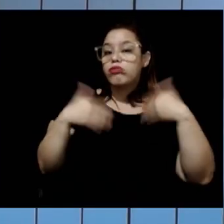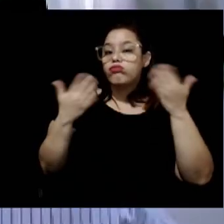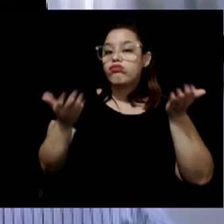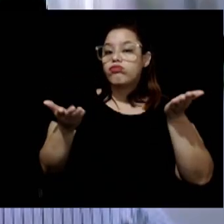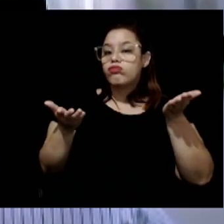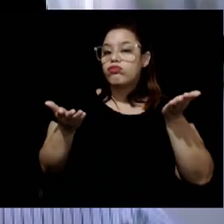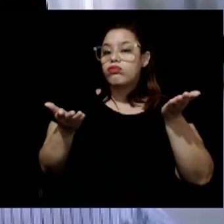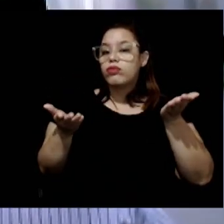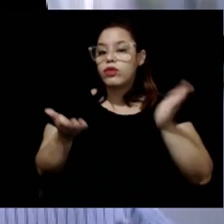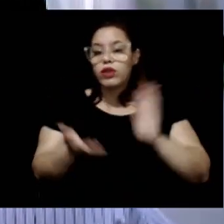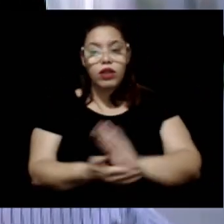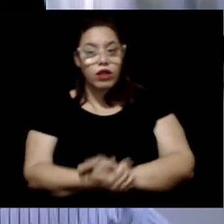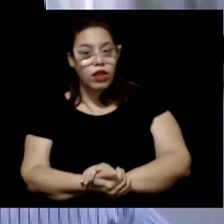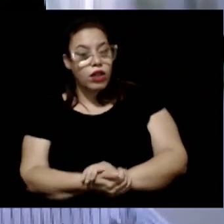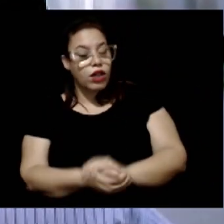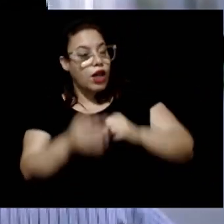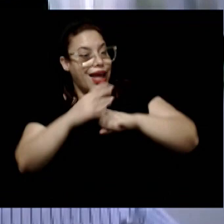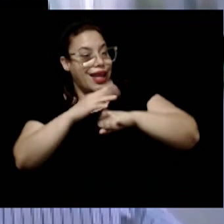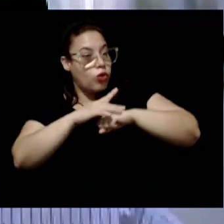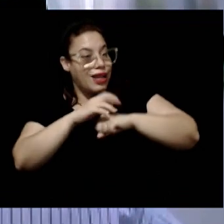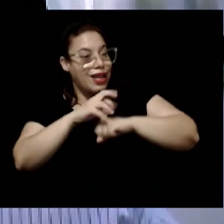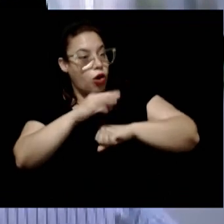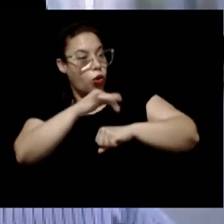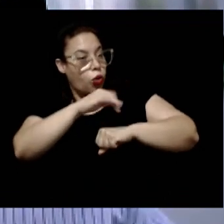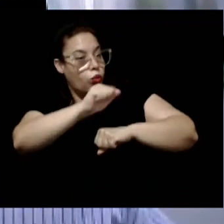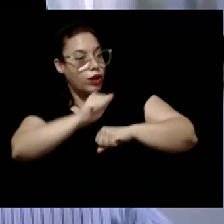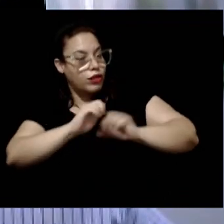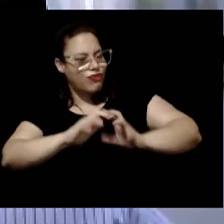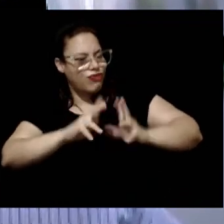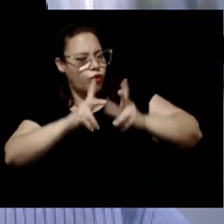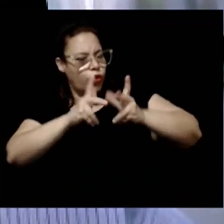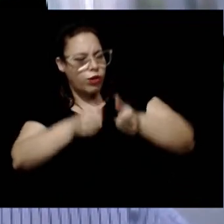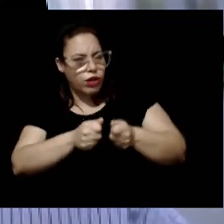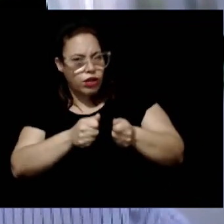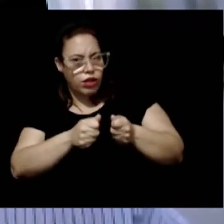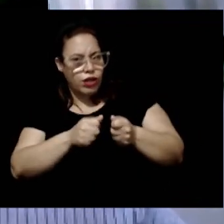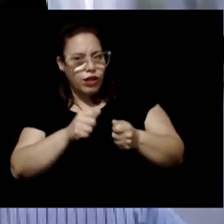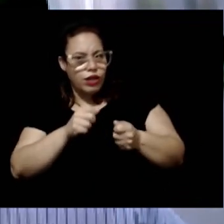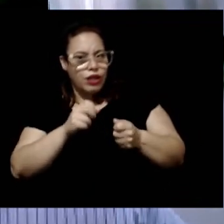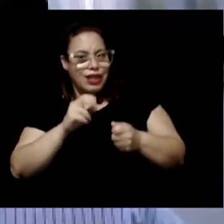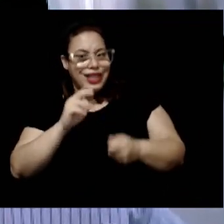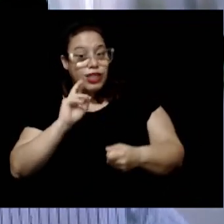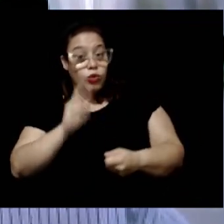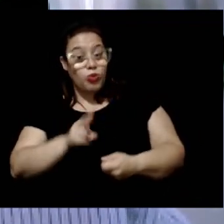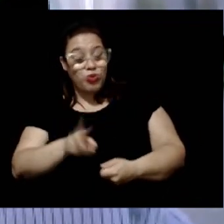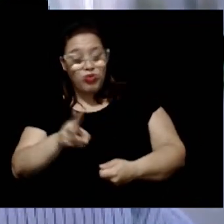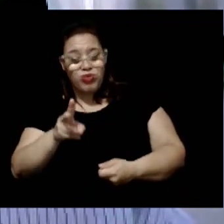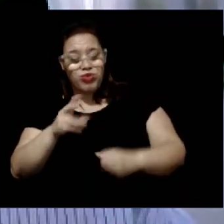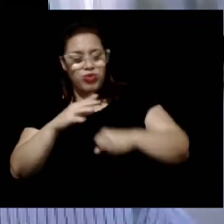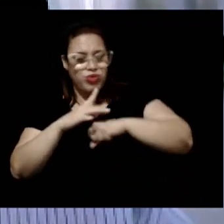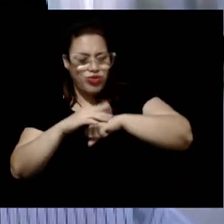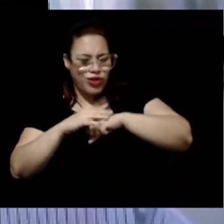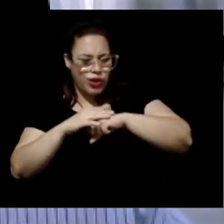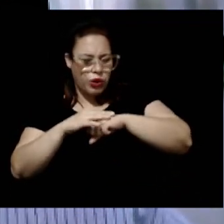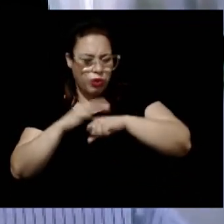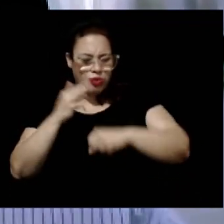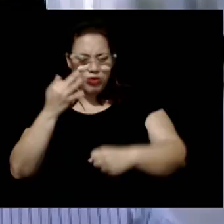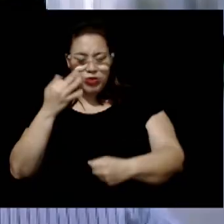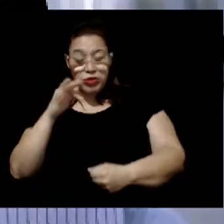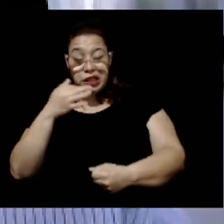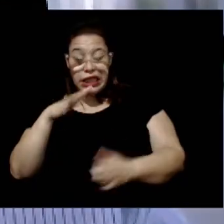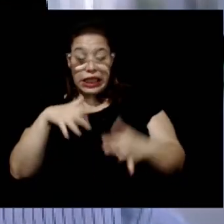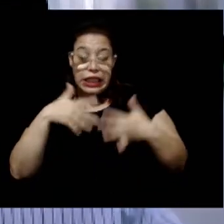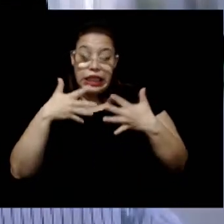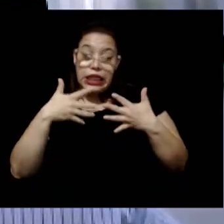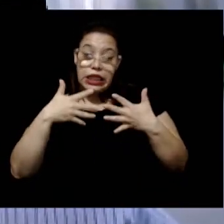As doenças reumáticas, boa parte delas, são crônicas. Doença crônica, em geral, ela é